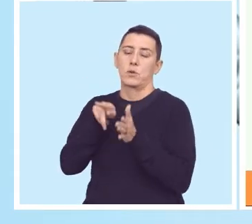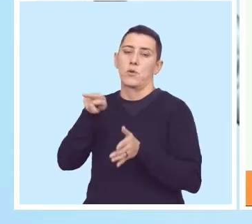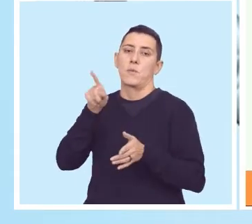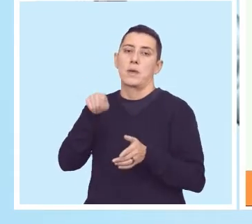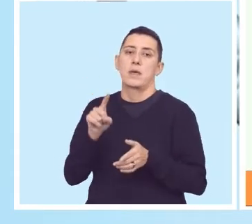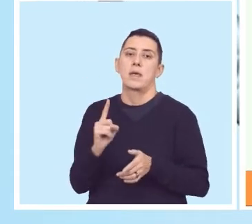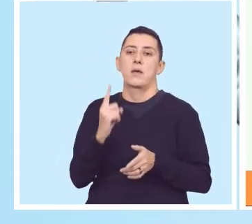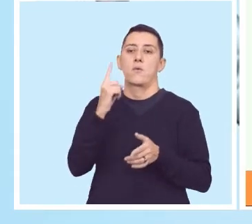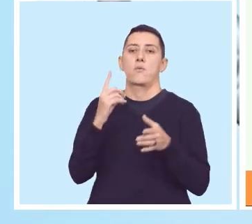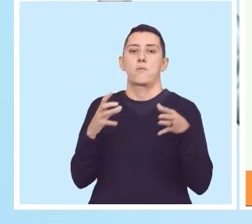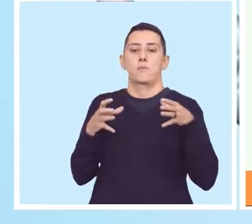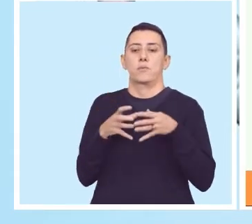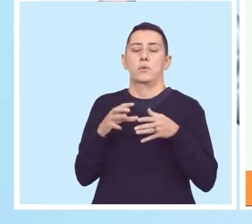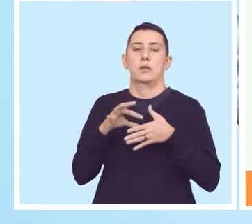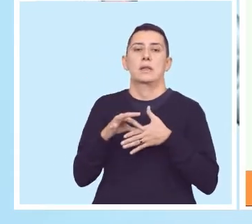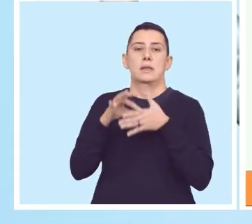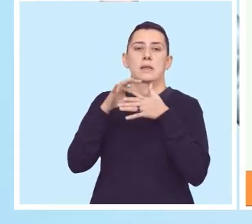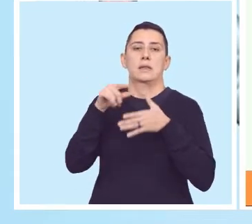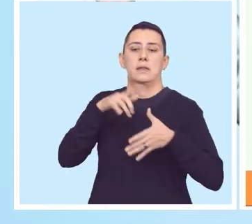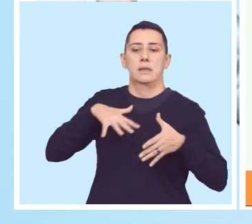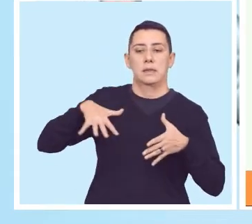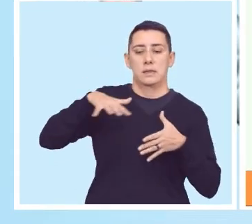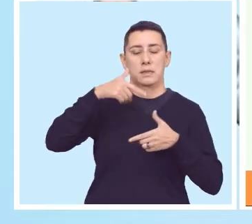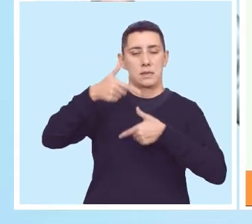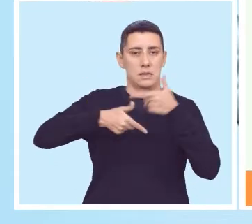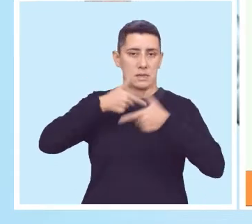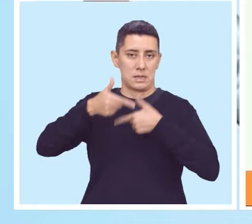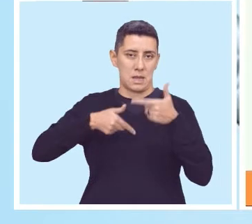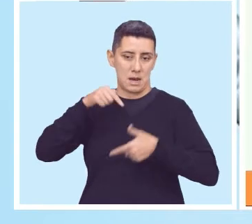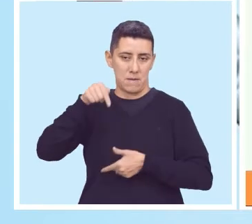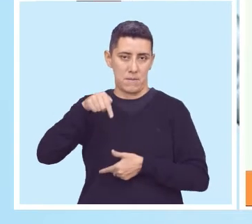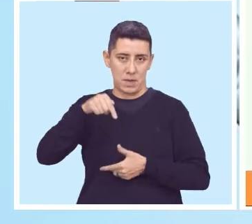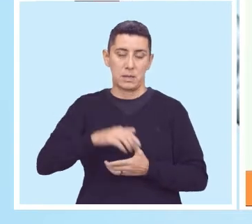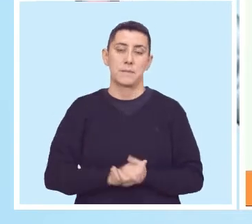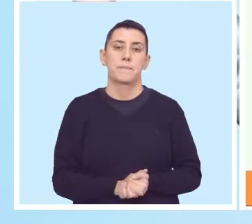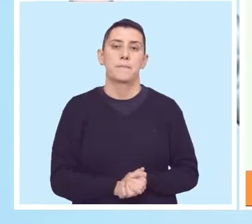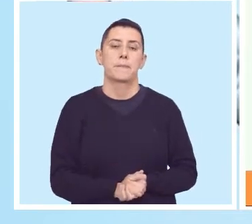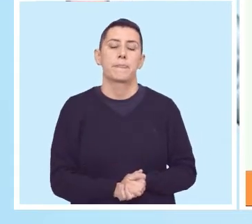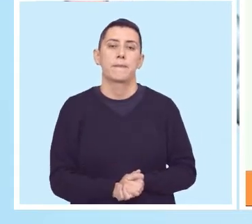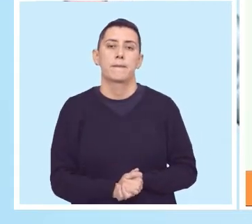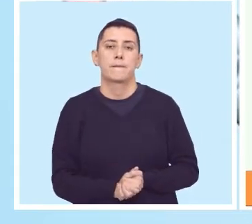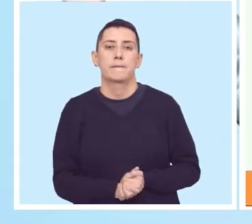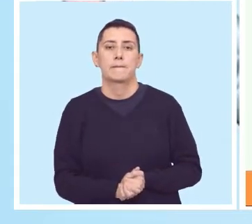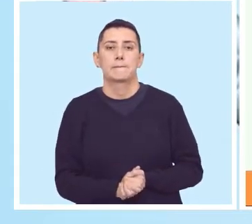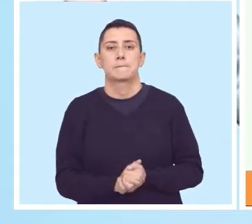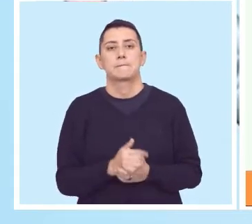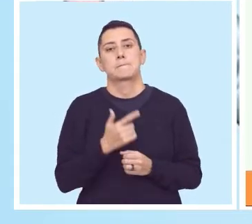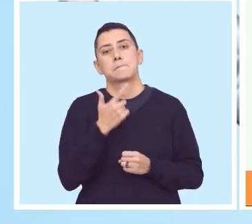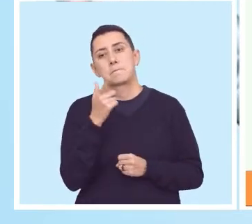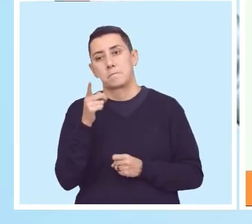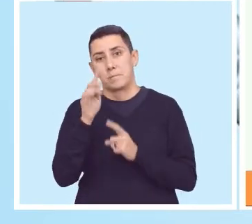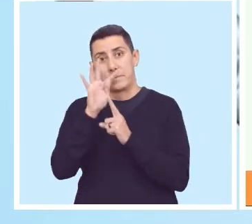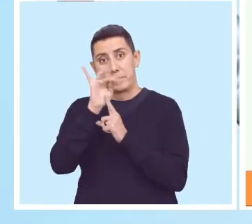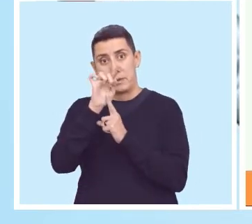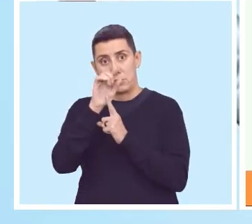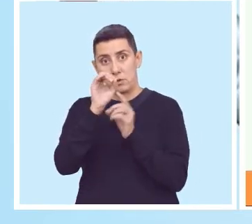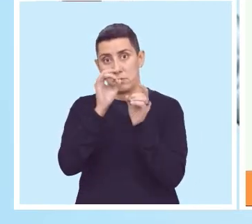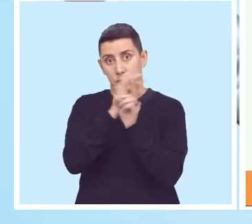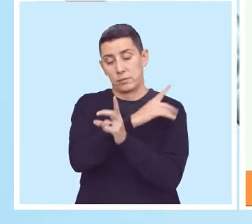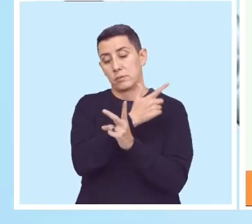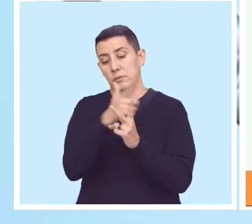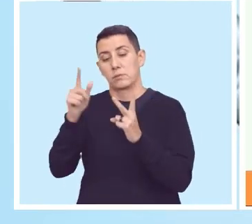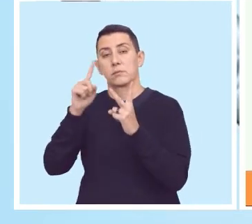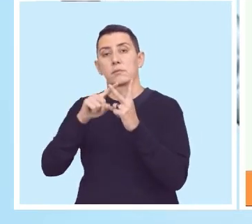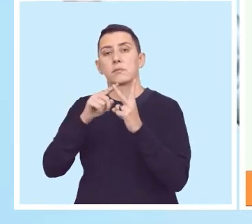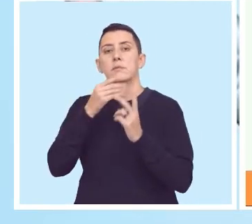dos principais desenvolvedores desse módulo. E aí, finalizando, depois do Tiago de Sá, nós vamos ter